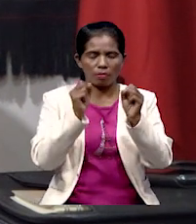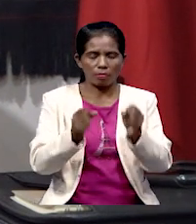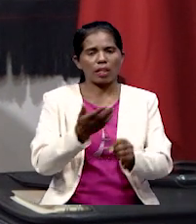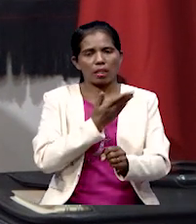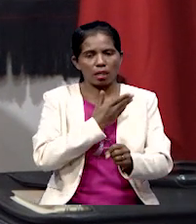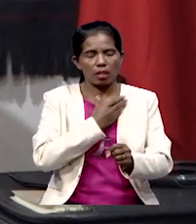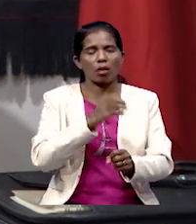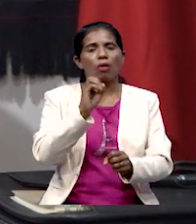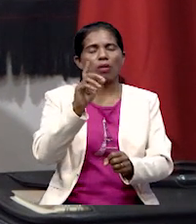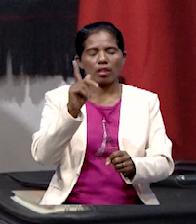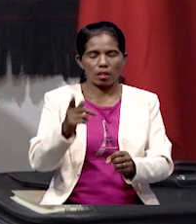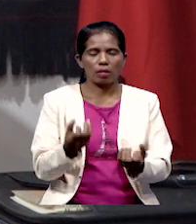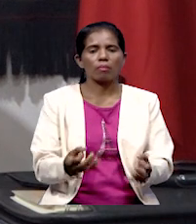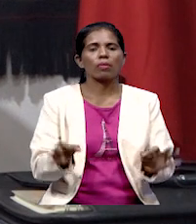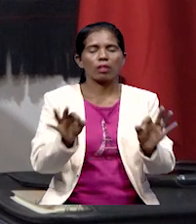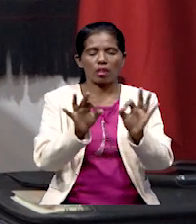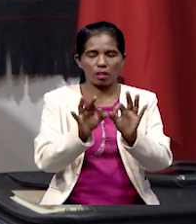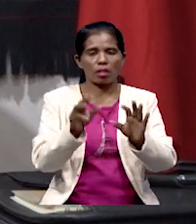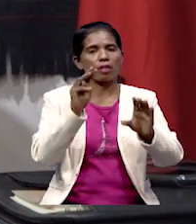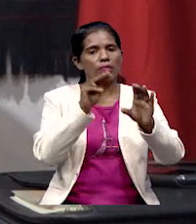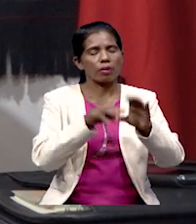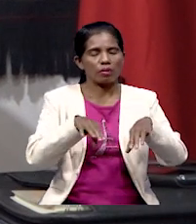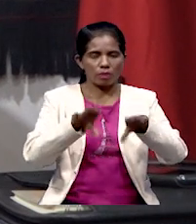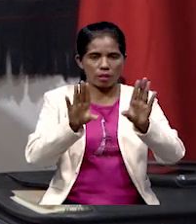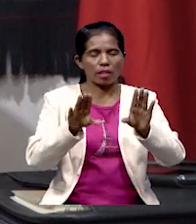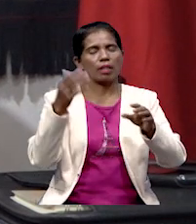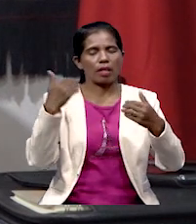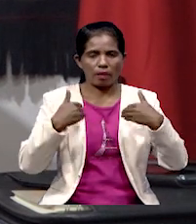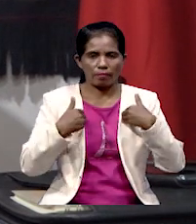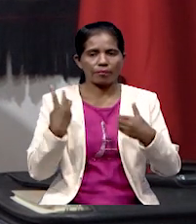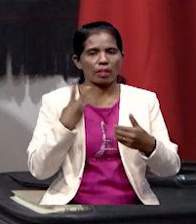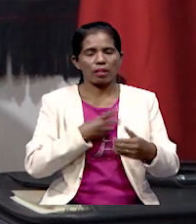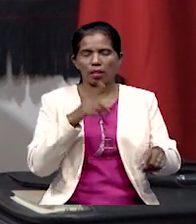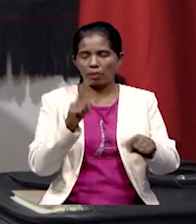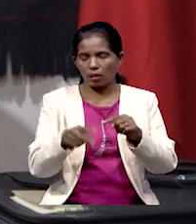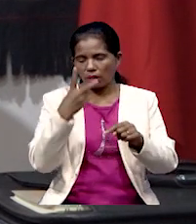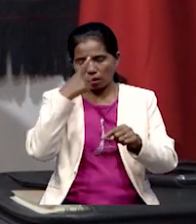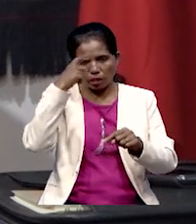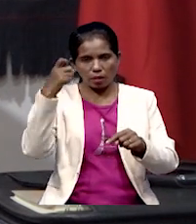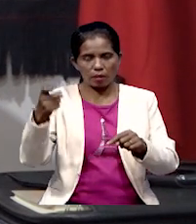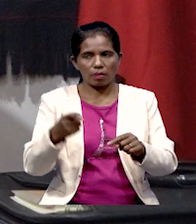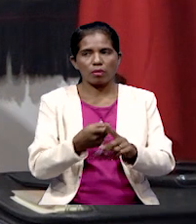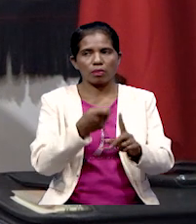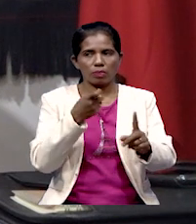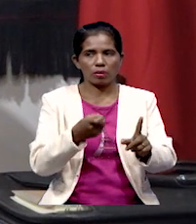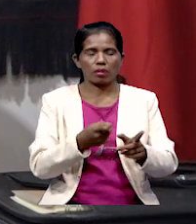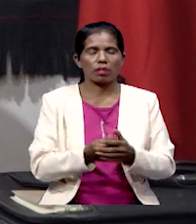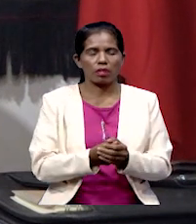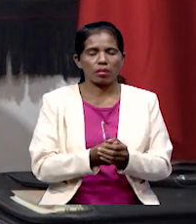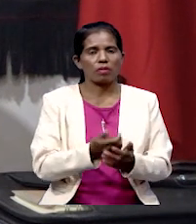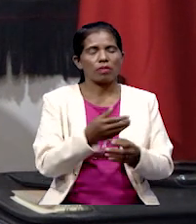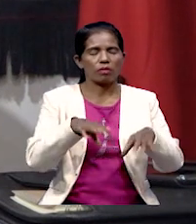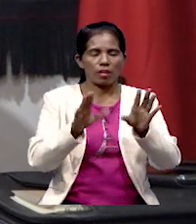botida, mas é importante, né? Mercado, né? Tem que ir. E agora a bela areba folha, então o problema não é folha, não é mais que a zona, não é mais que a